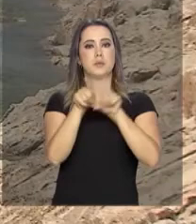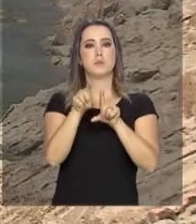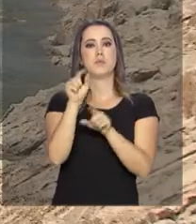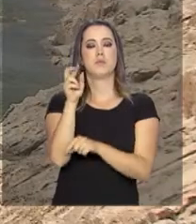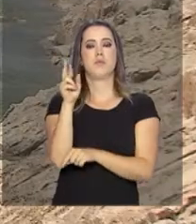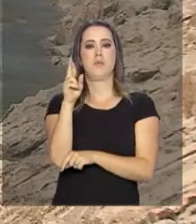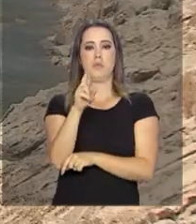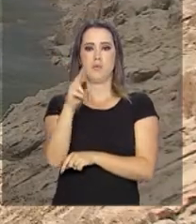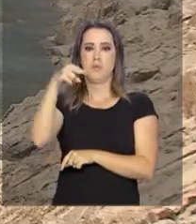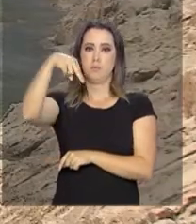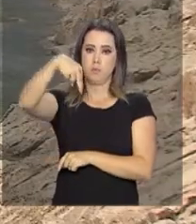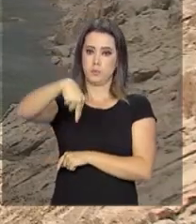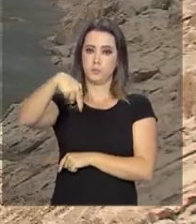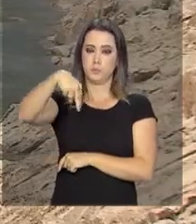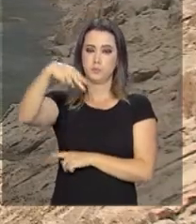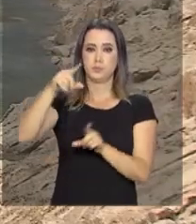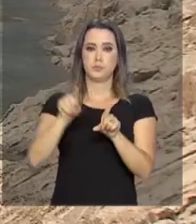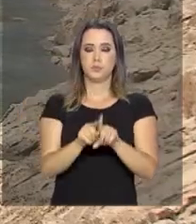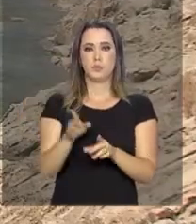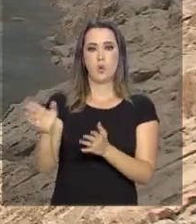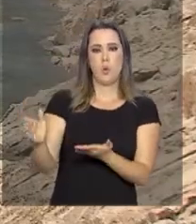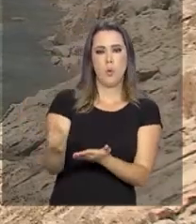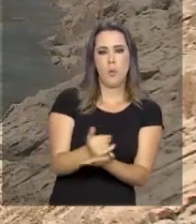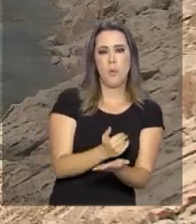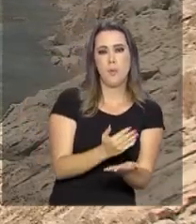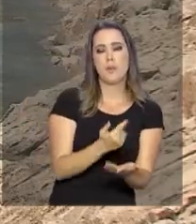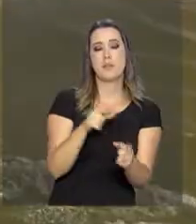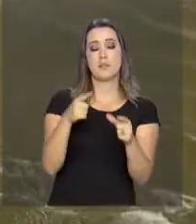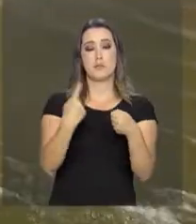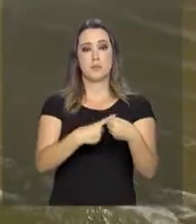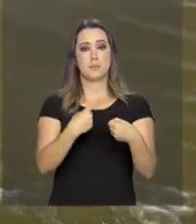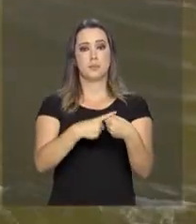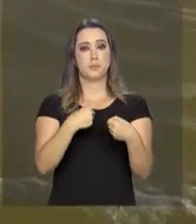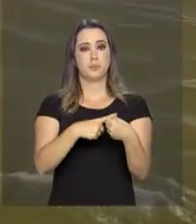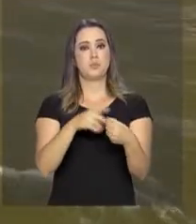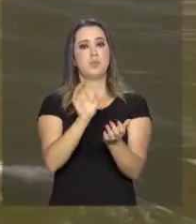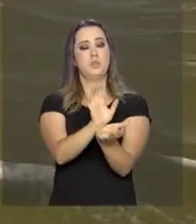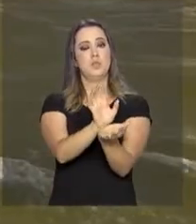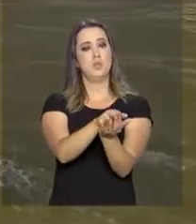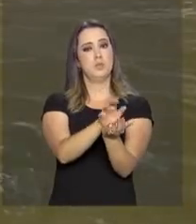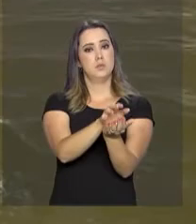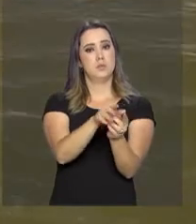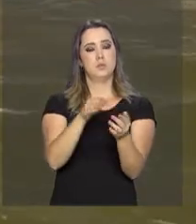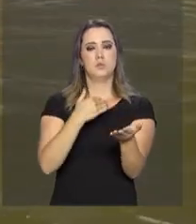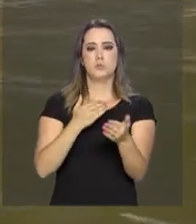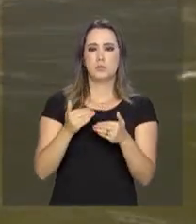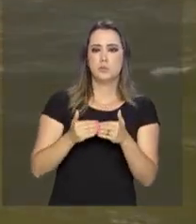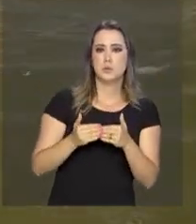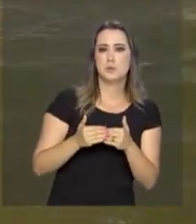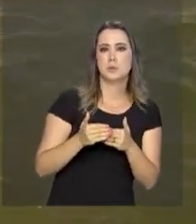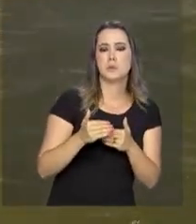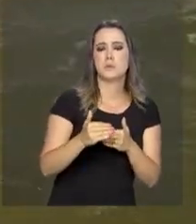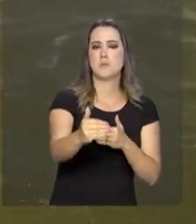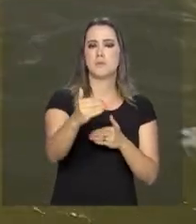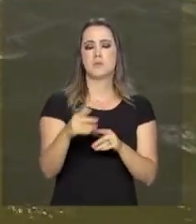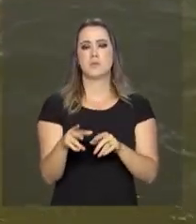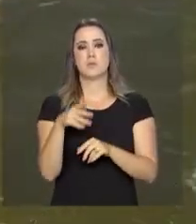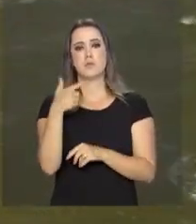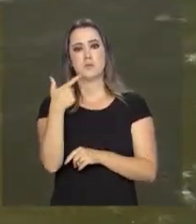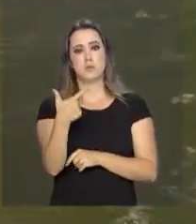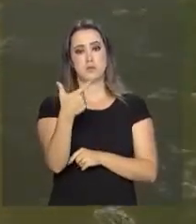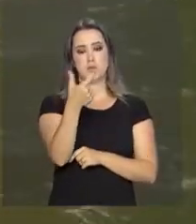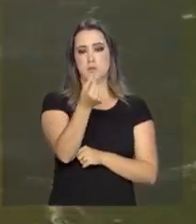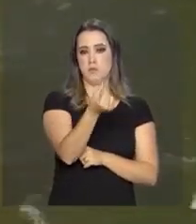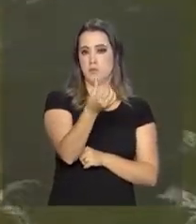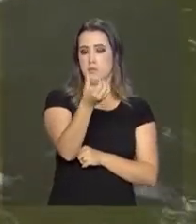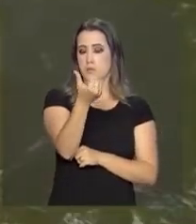Norte começa com a captação da água em Cabrobó, também no sertão pernambucano, e segue ao todo por 260